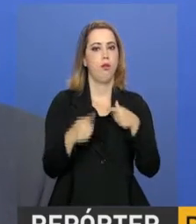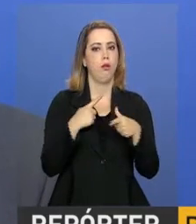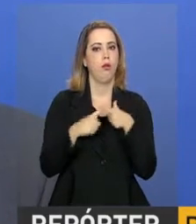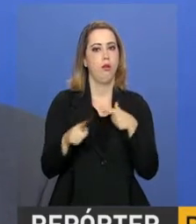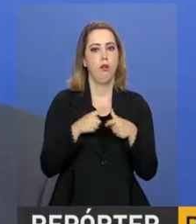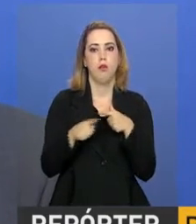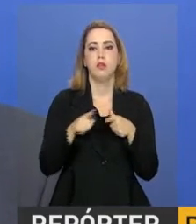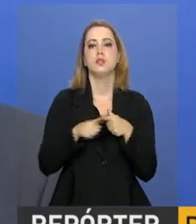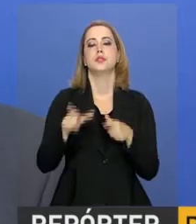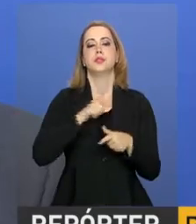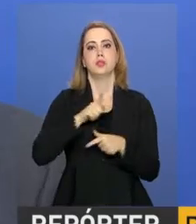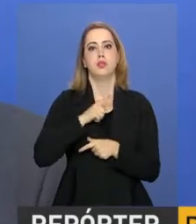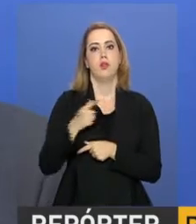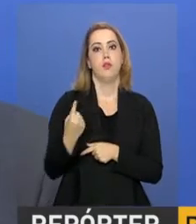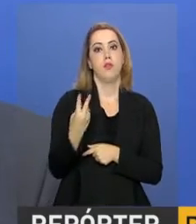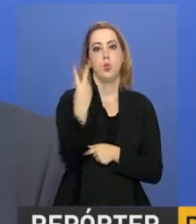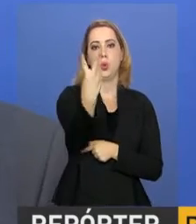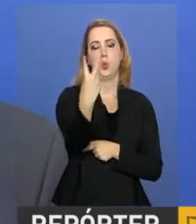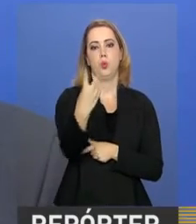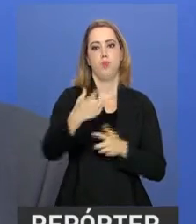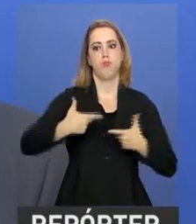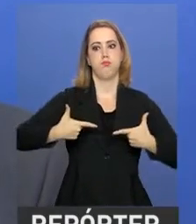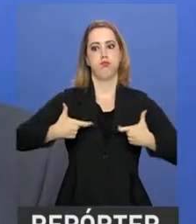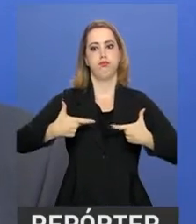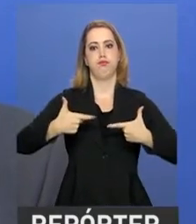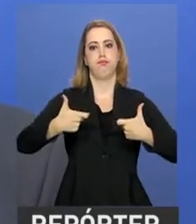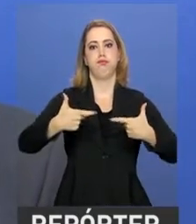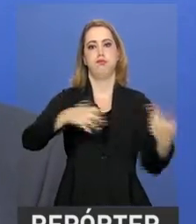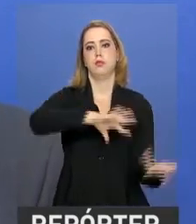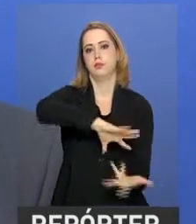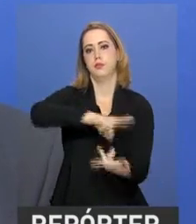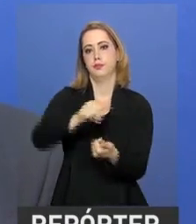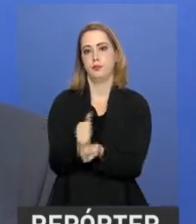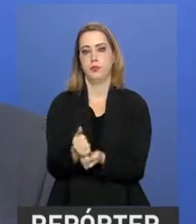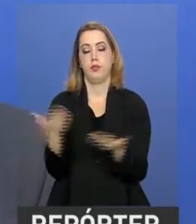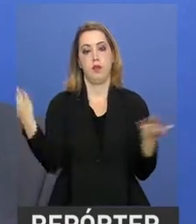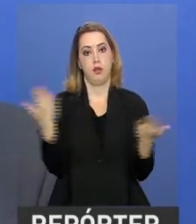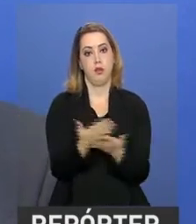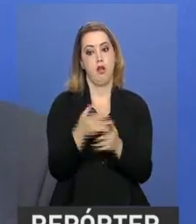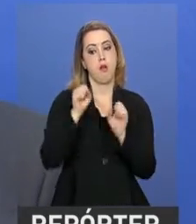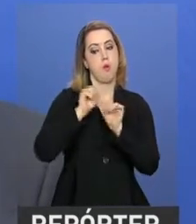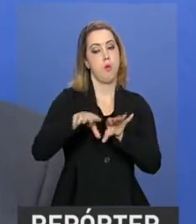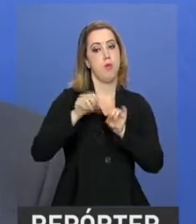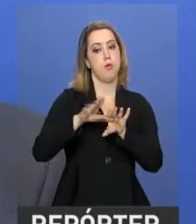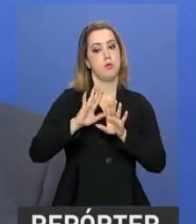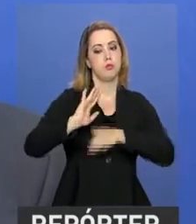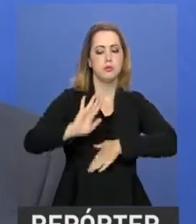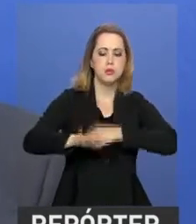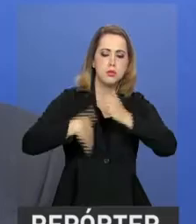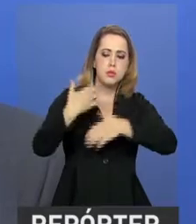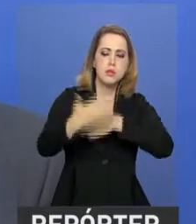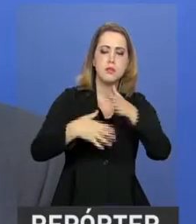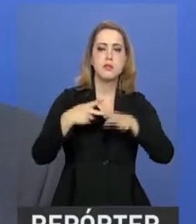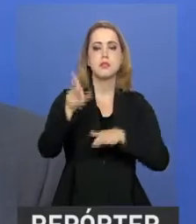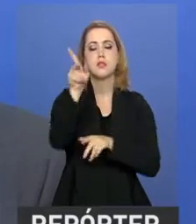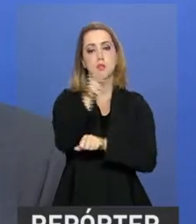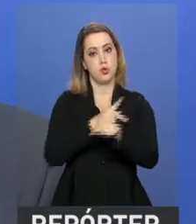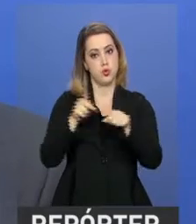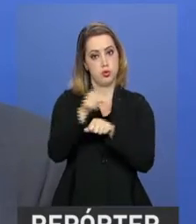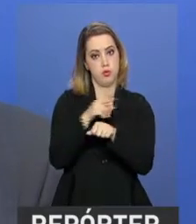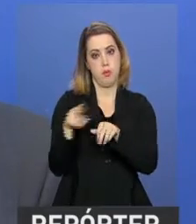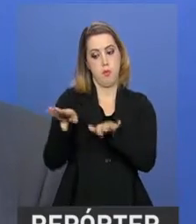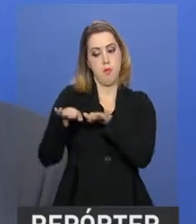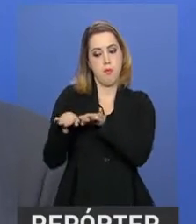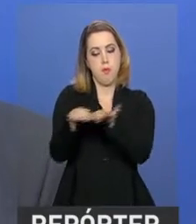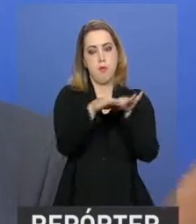culminaram em duas guerras mundiais a partir daí a orientação crescente de países democráticos a exemplo do brasil